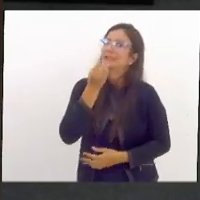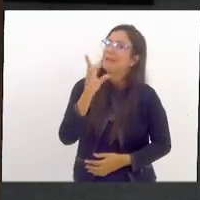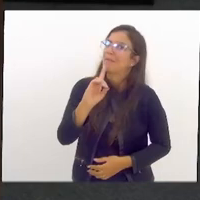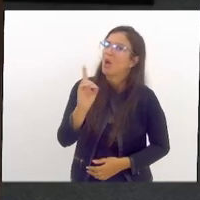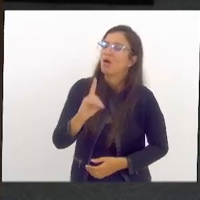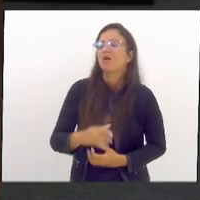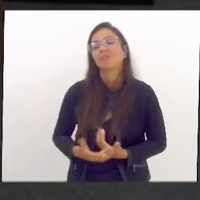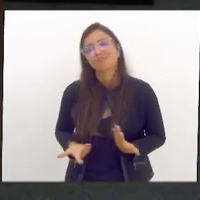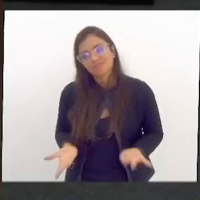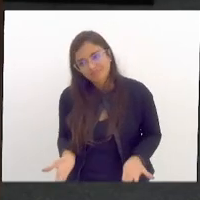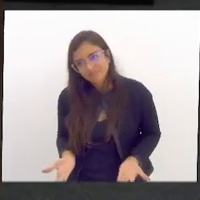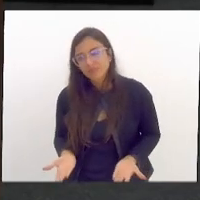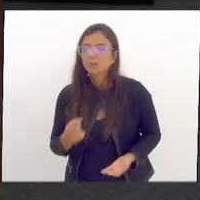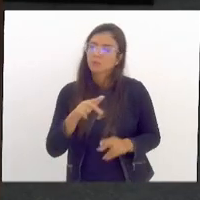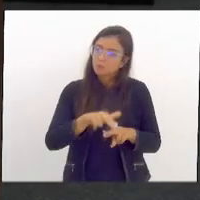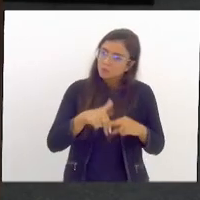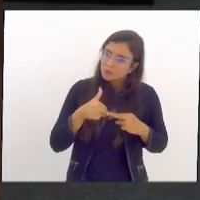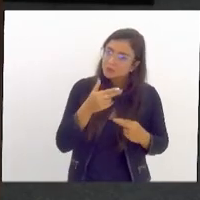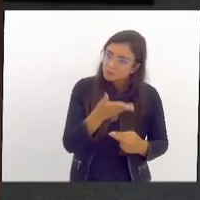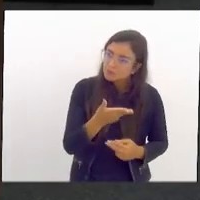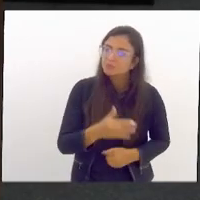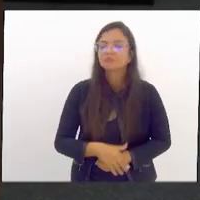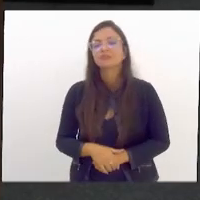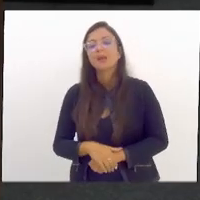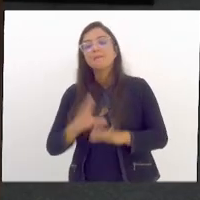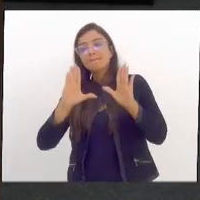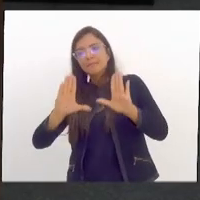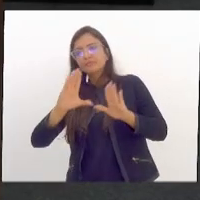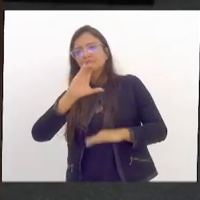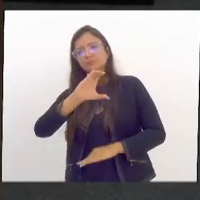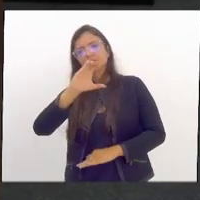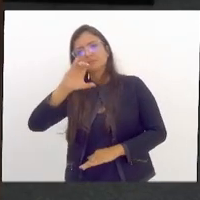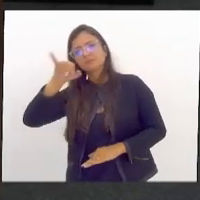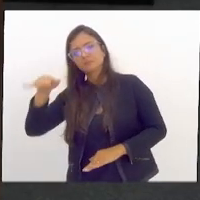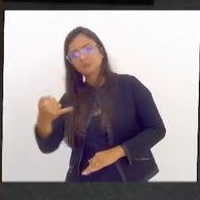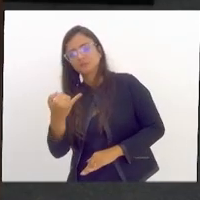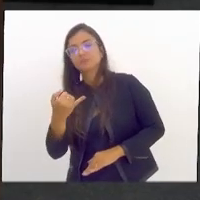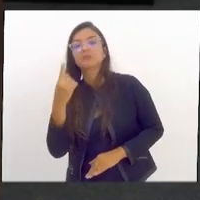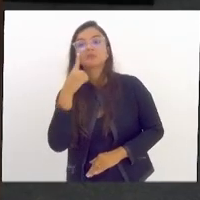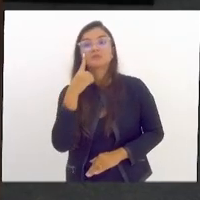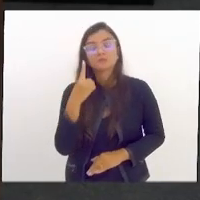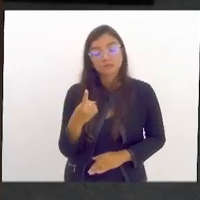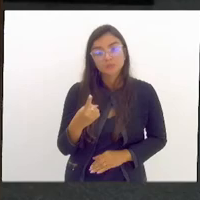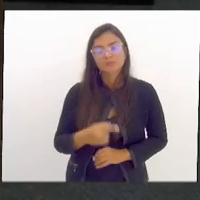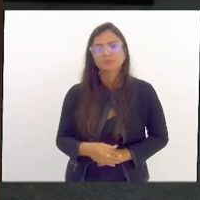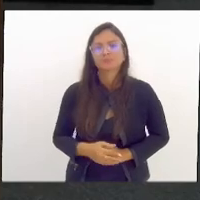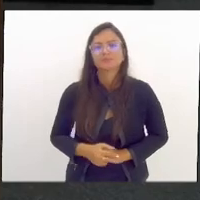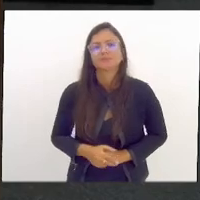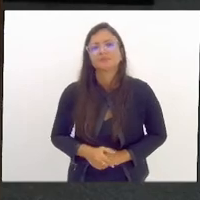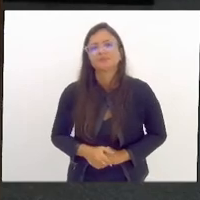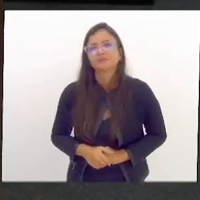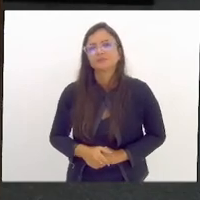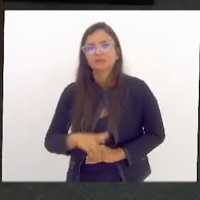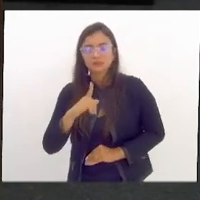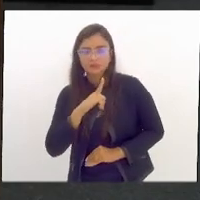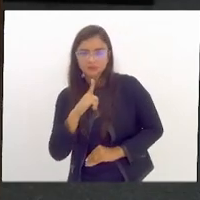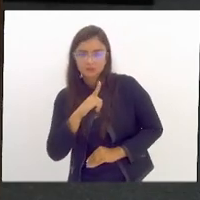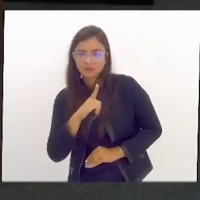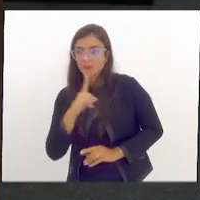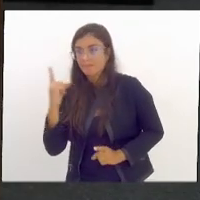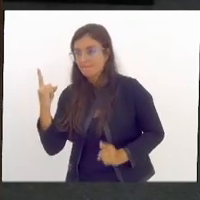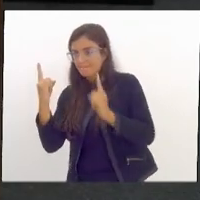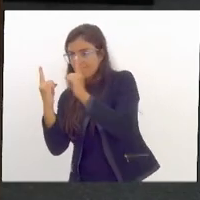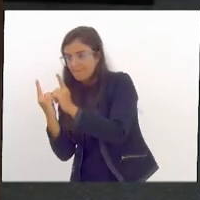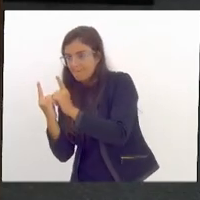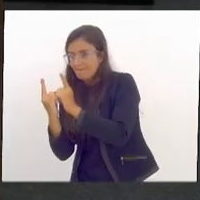foi a intenção. Mas como a CCJ colocou que a abordagem direta do